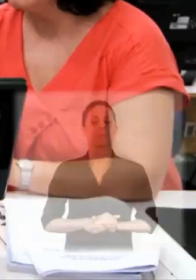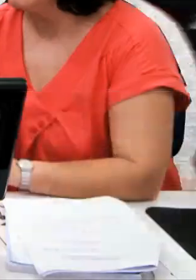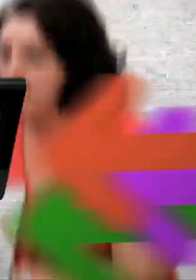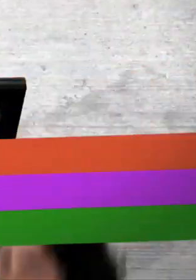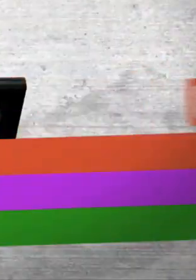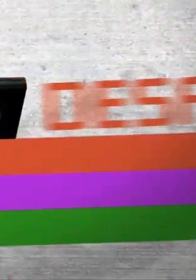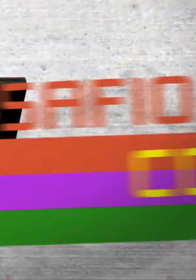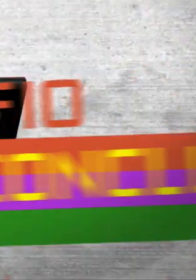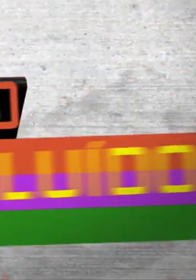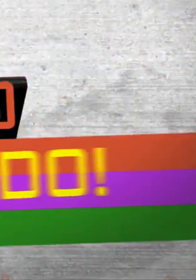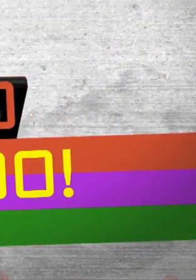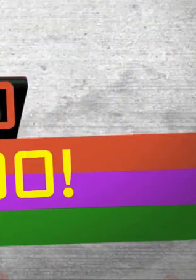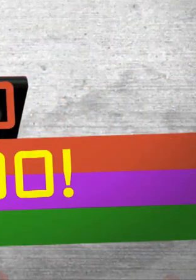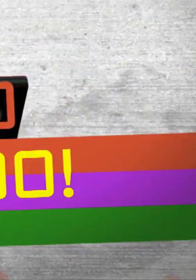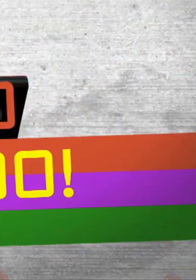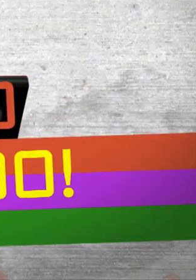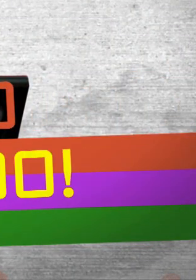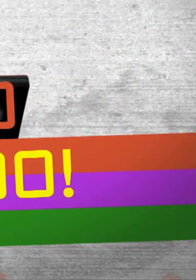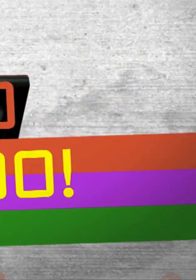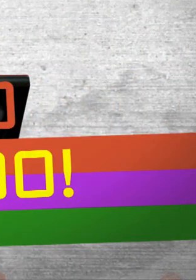dicas.